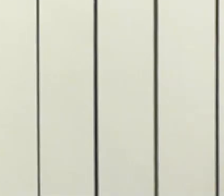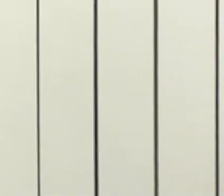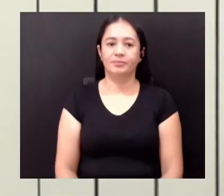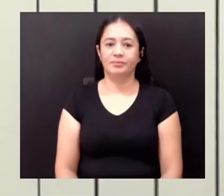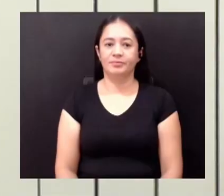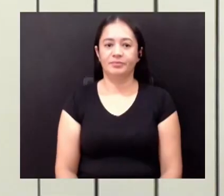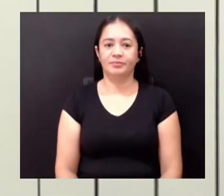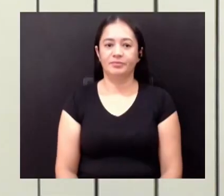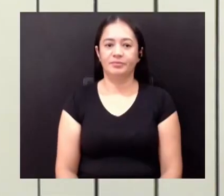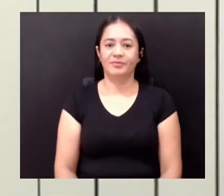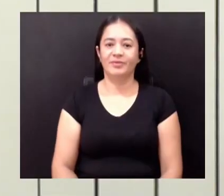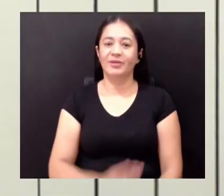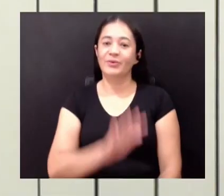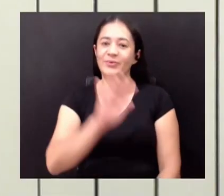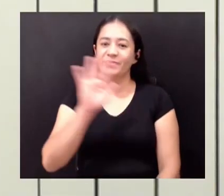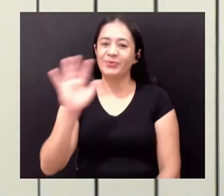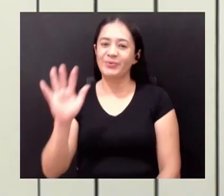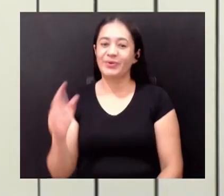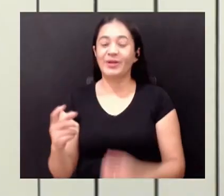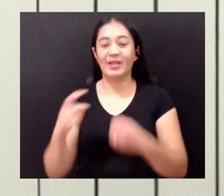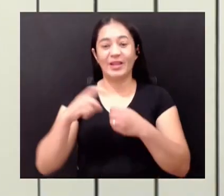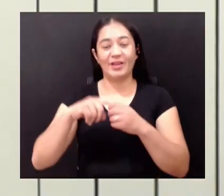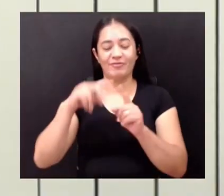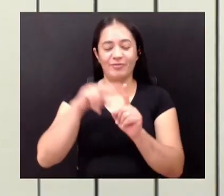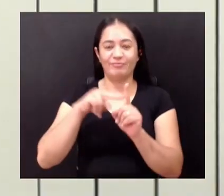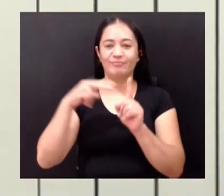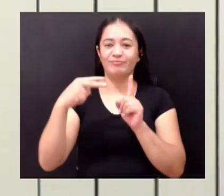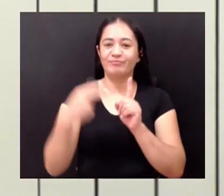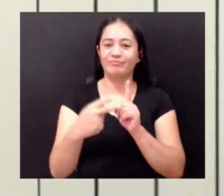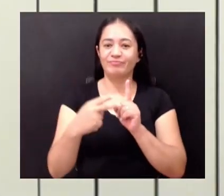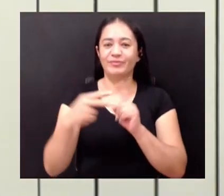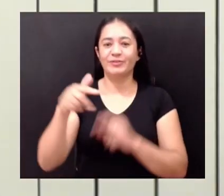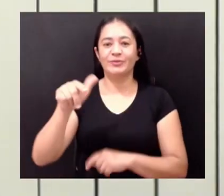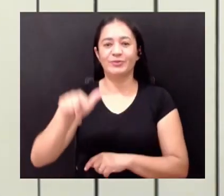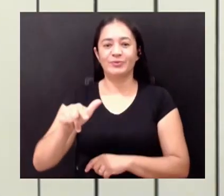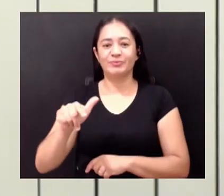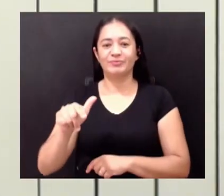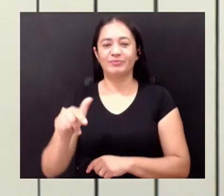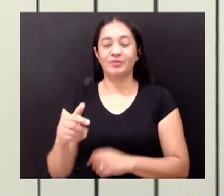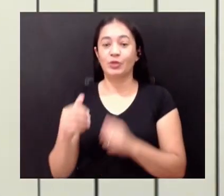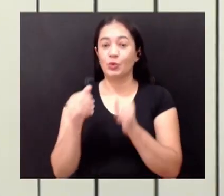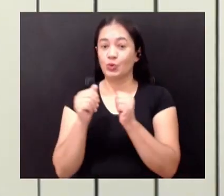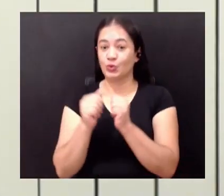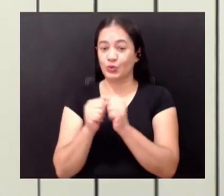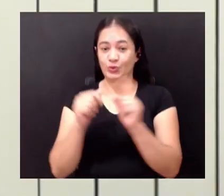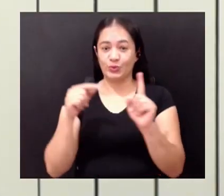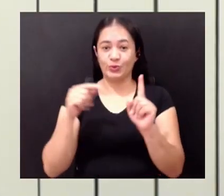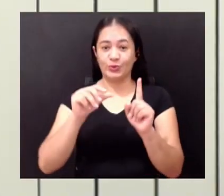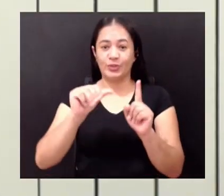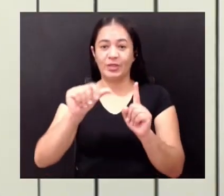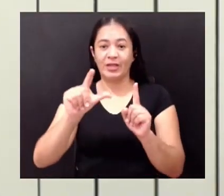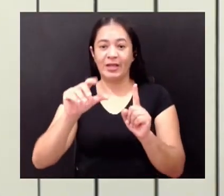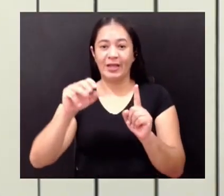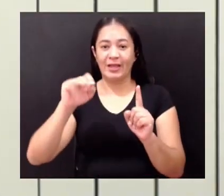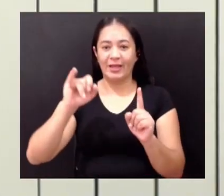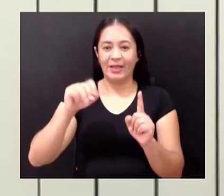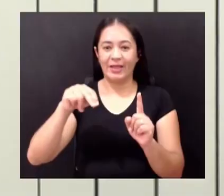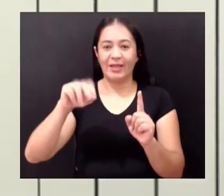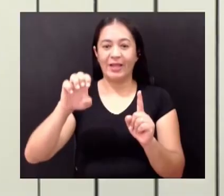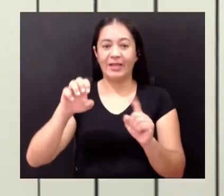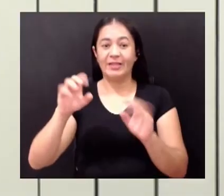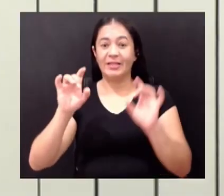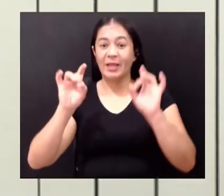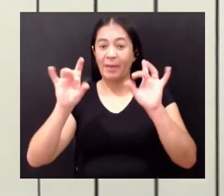Olá, voltamos aqui com mais um ponto de vista. Ao meu lado, Aline Ferreira, que é especialista nessa